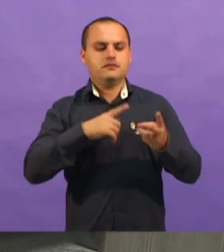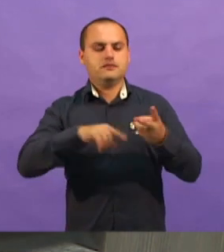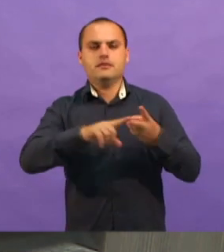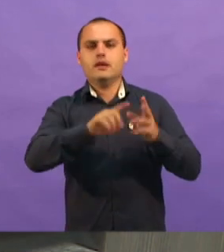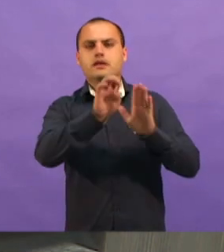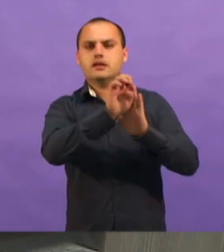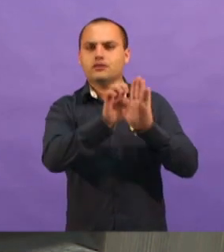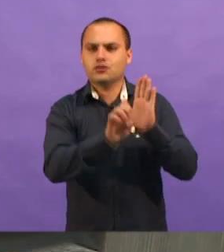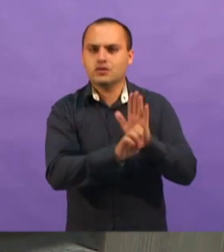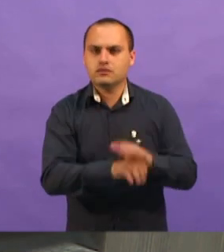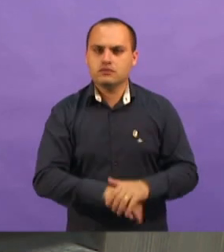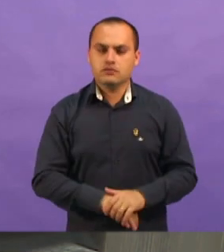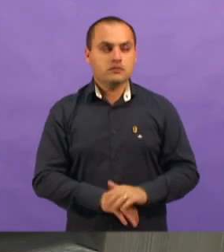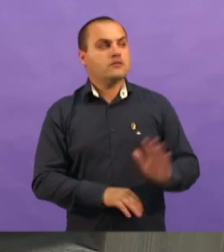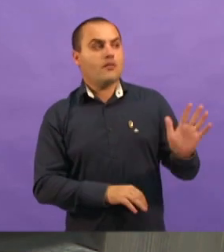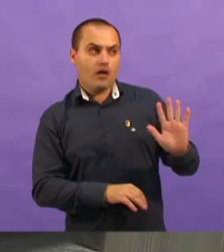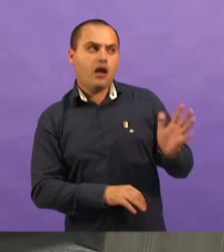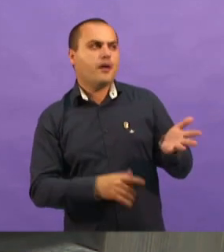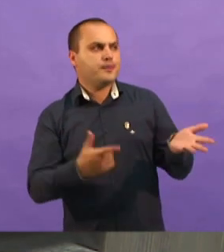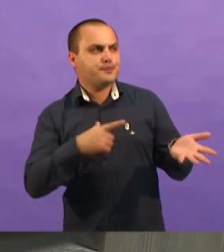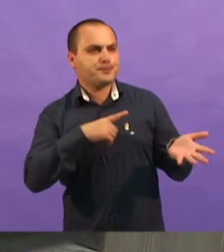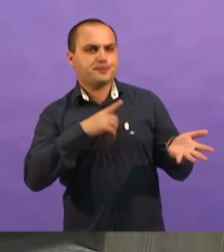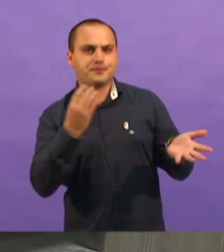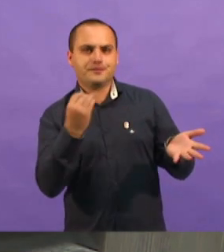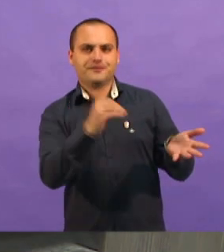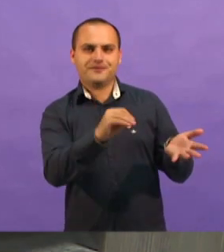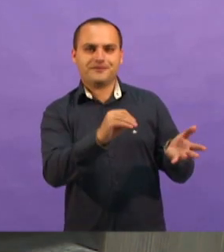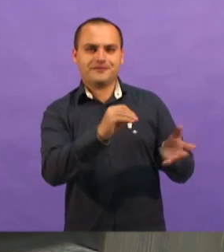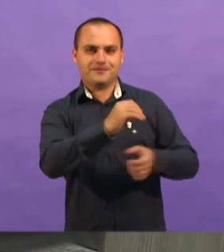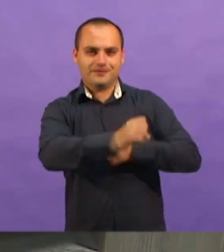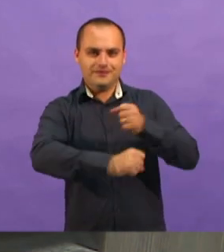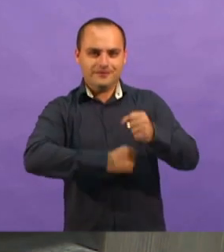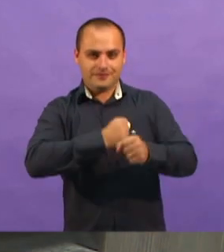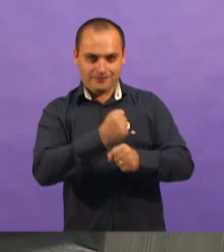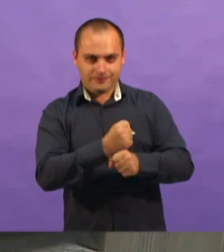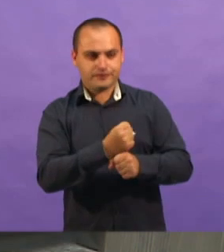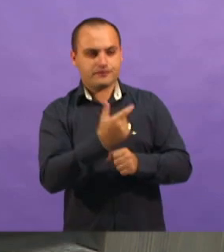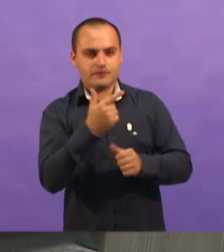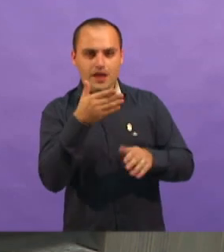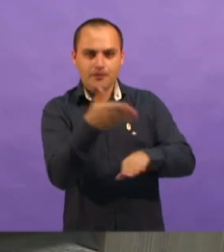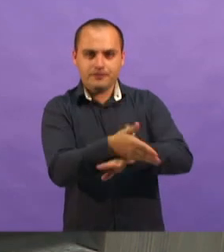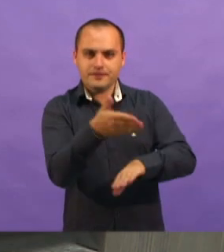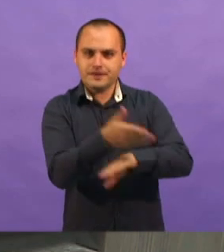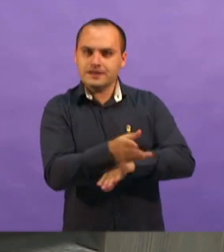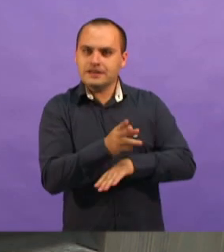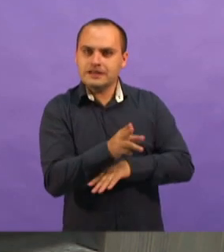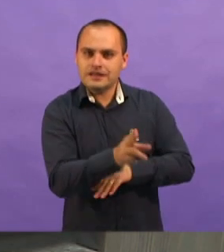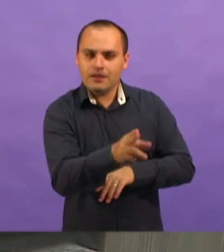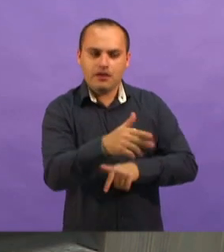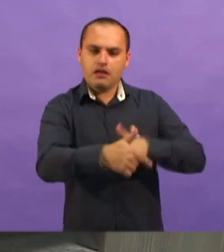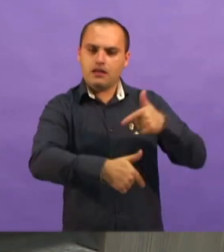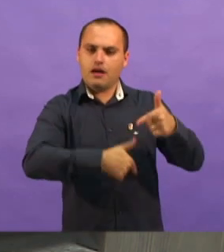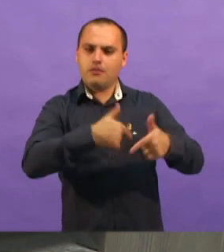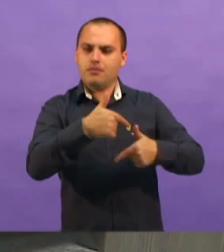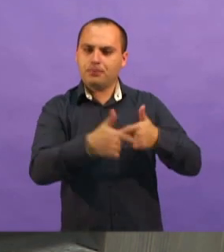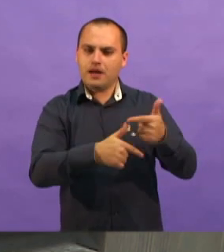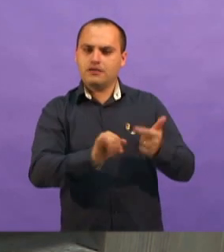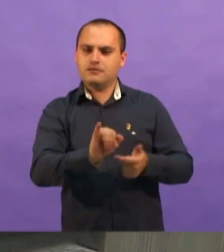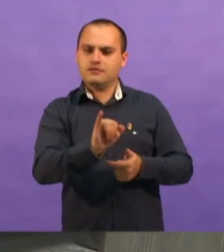Nós temos, assim, de carteirinha, o pessoal que participa todos os anos, assim, com trabalhos muito